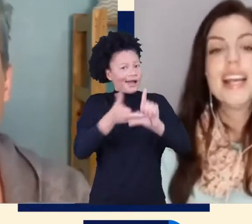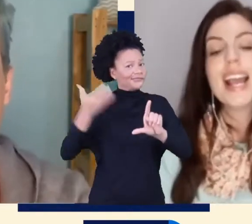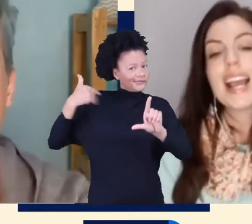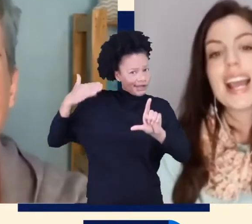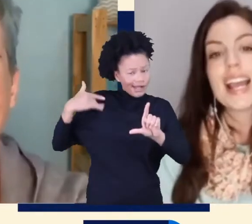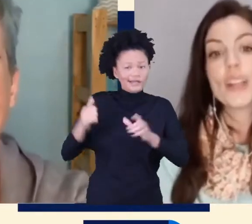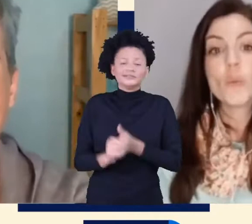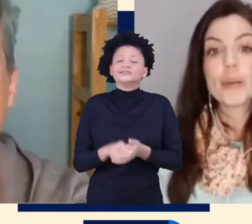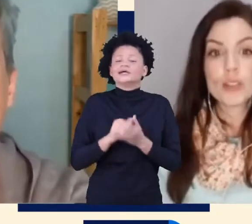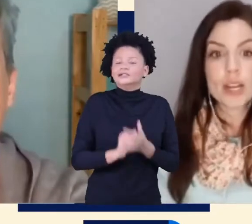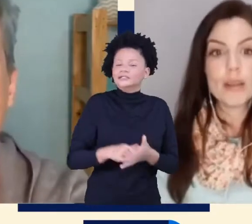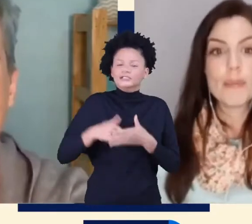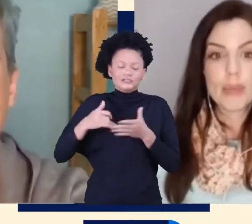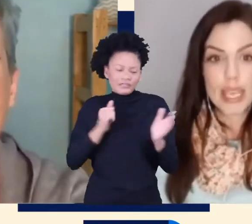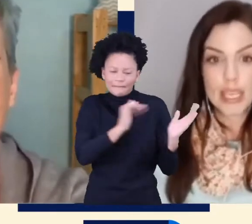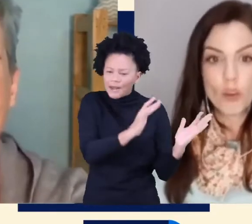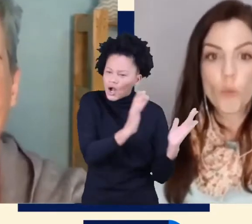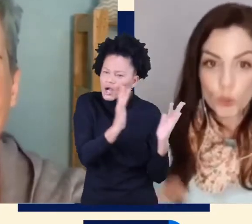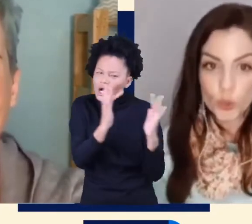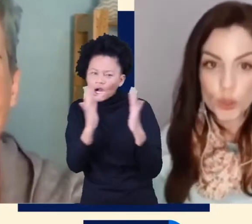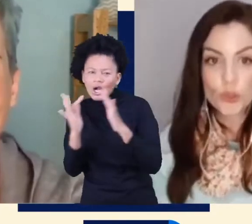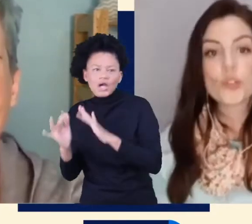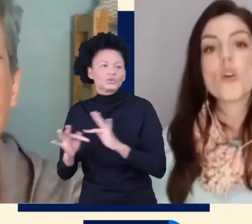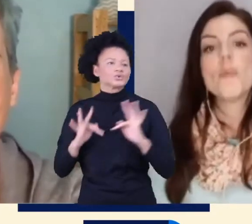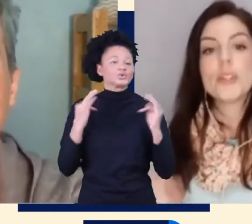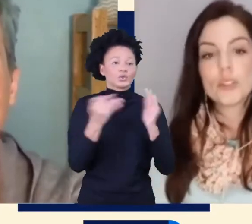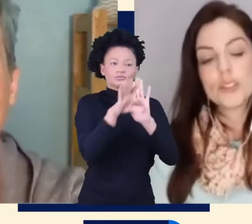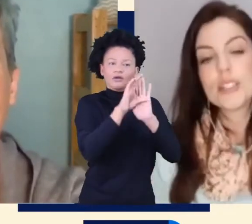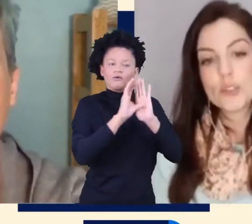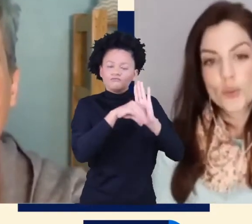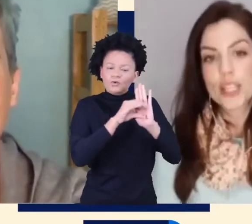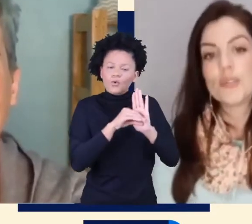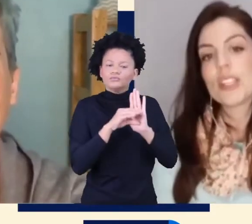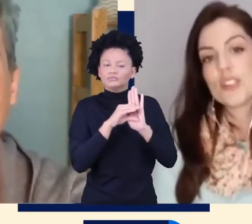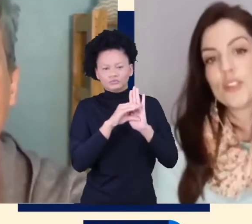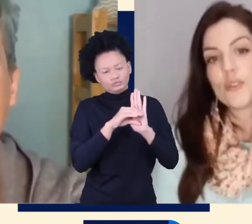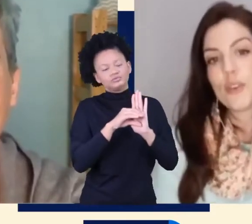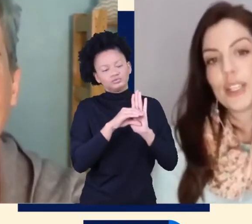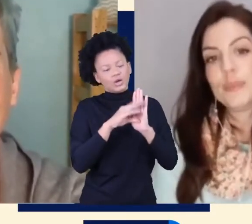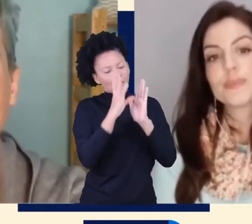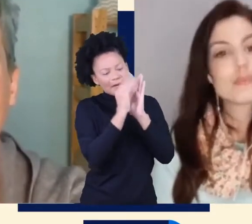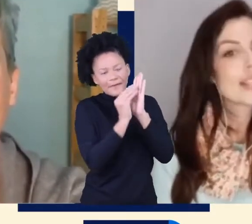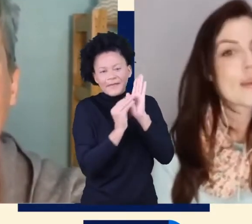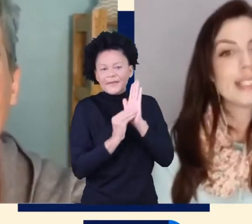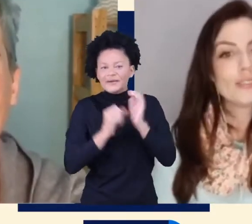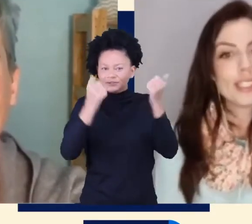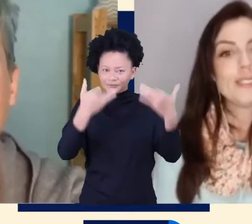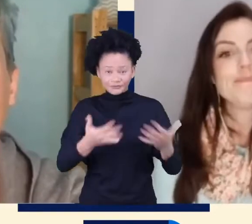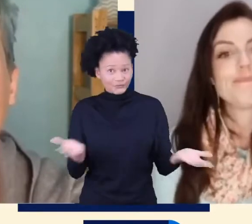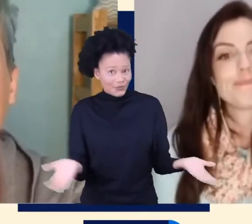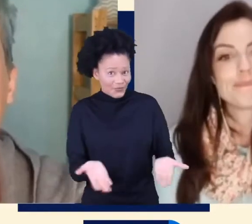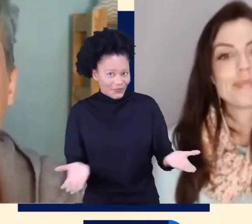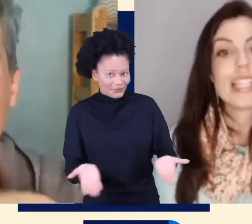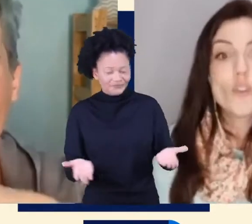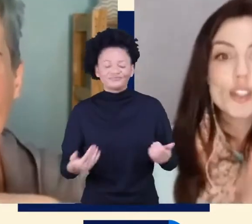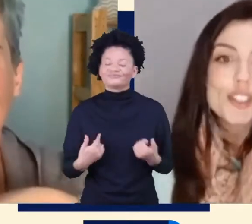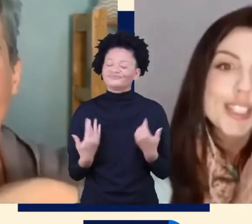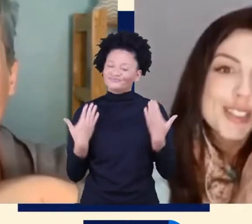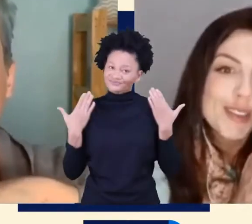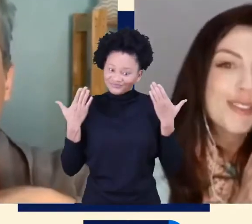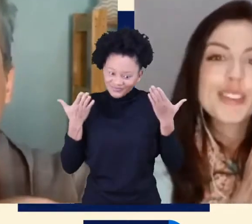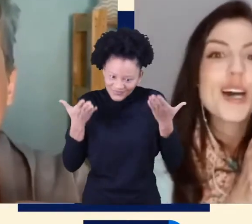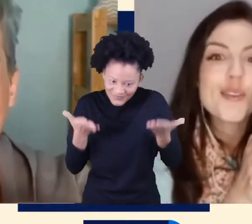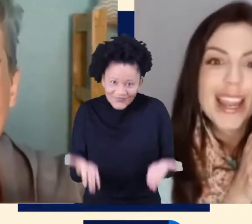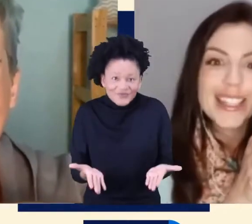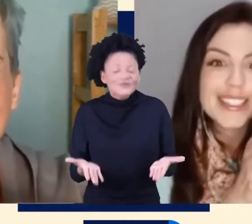vão ter um panorama bem robusto sobre todos esses conceitos que a gente foi trabalhando aqui. E hoje a